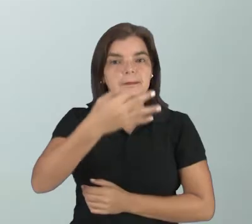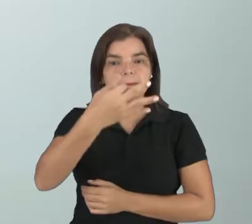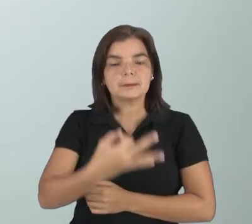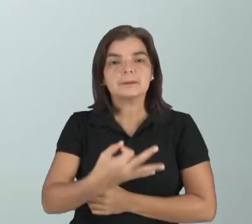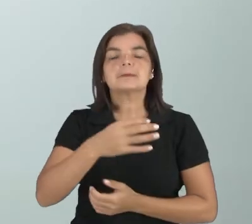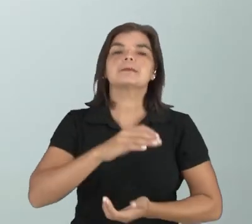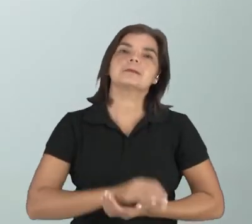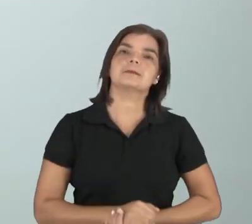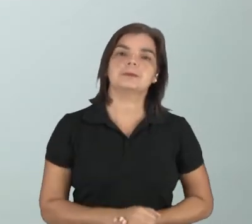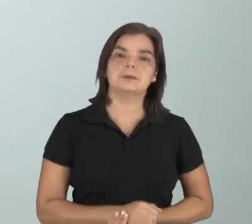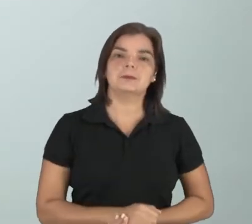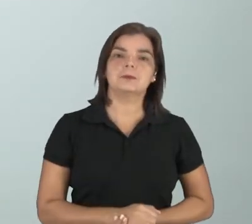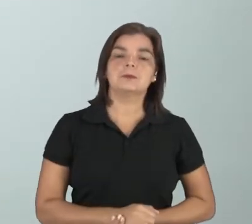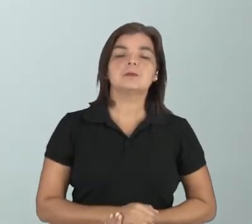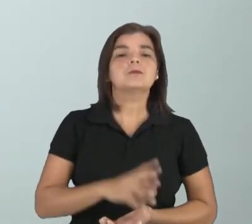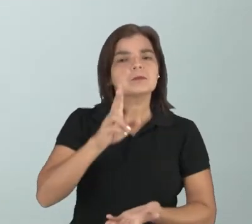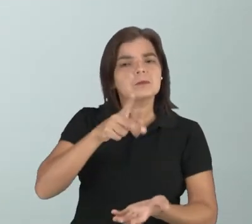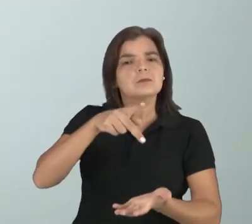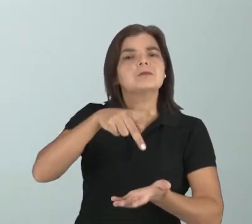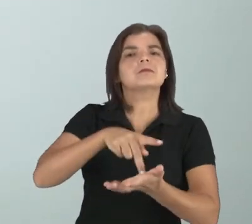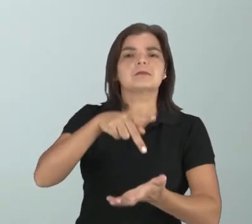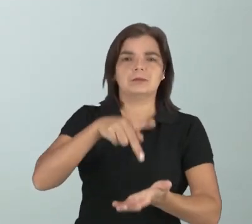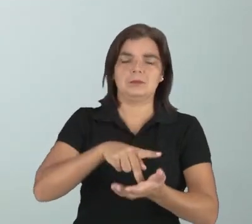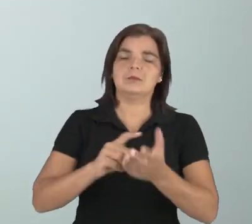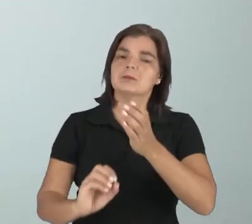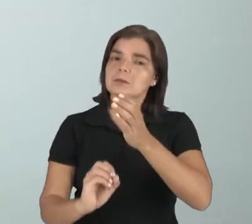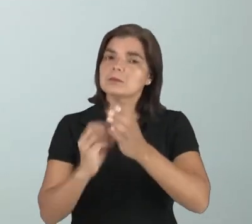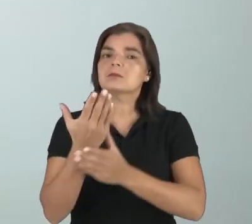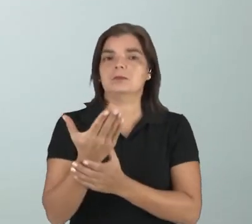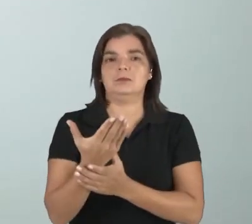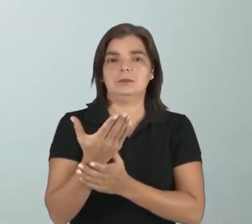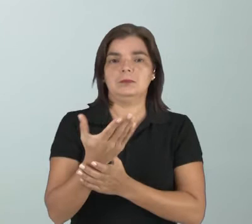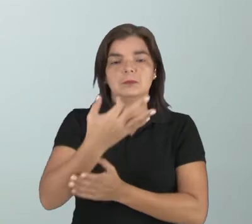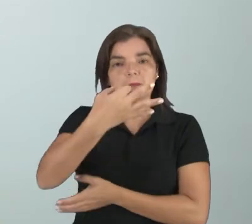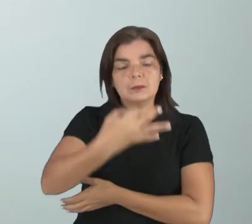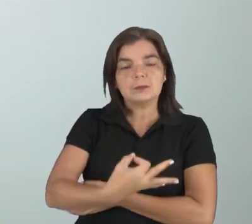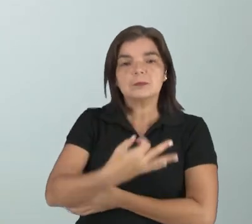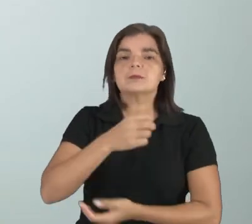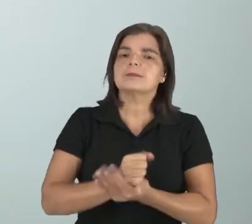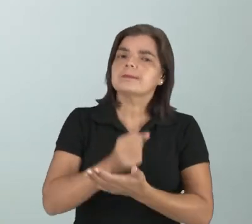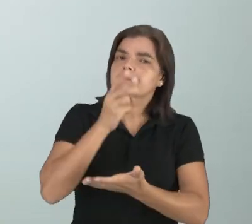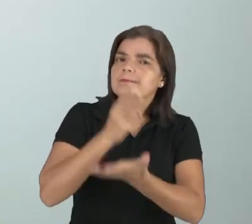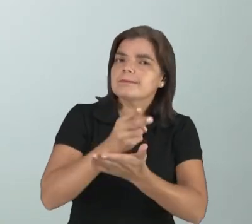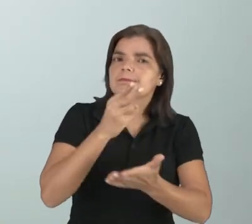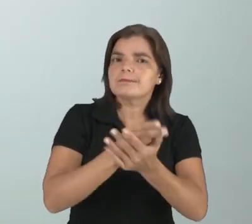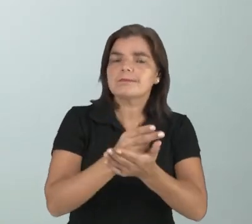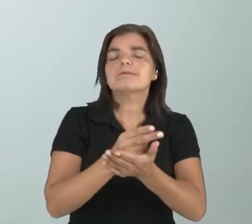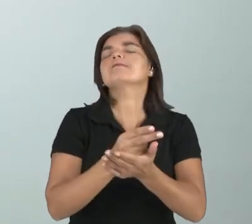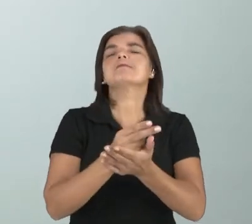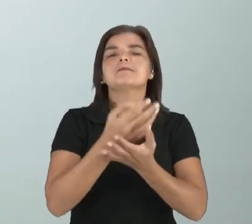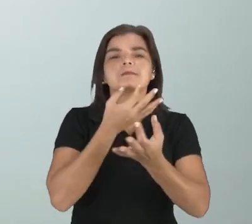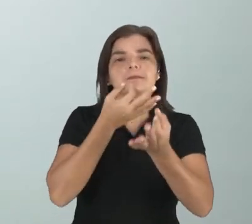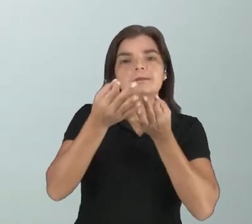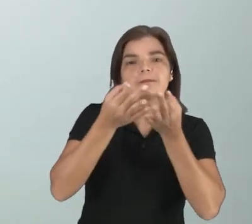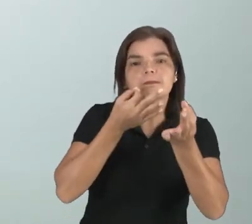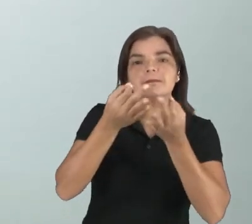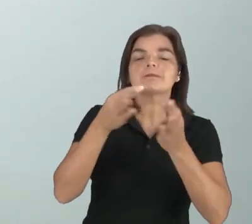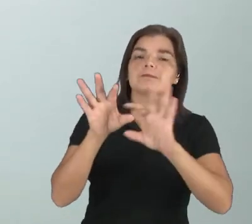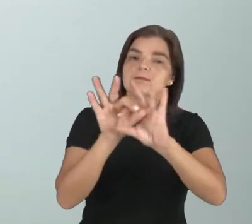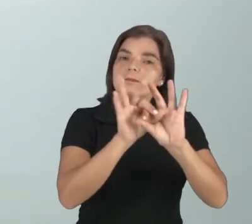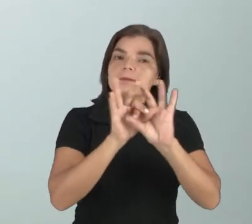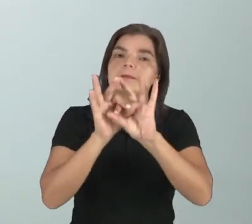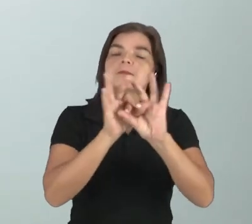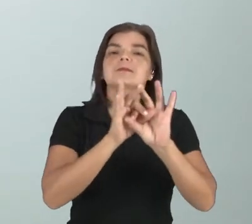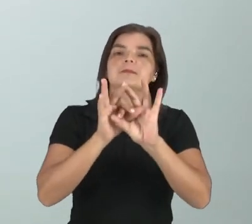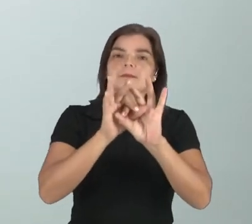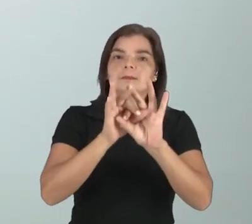maneira verídica, com credibilidade, certo? Sempre listando os argumentos, ligando